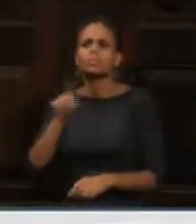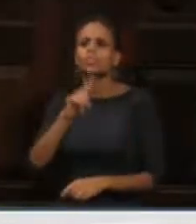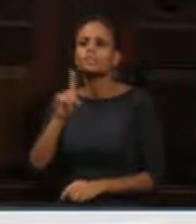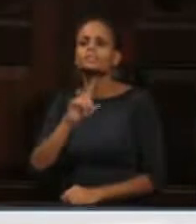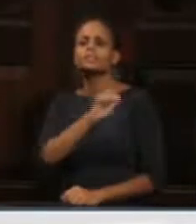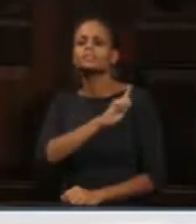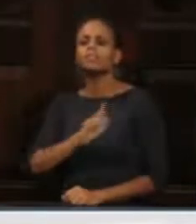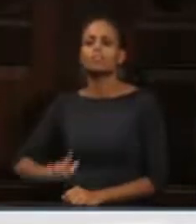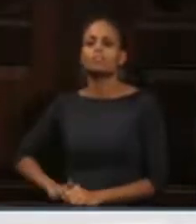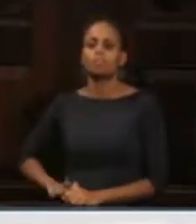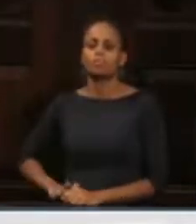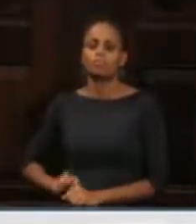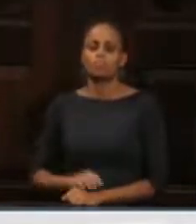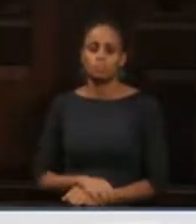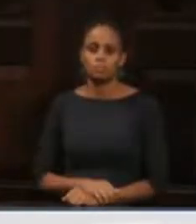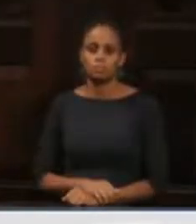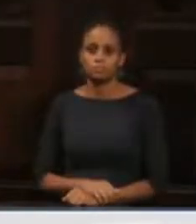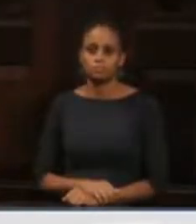Mentira!